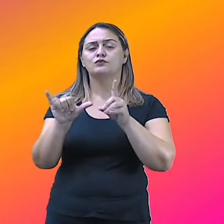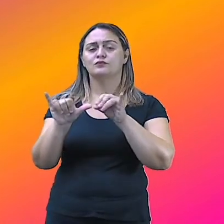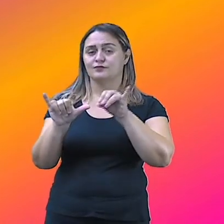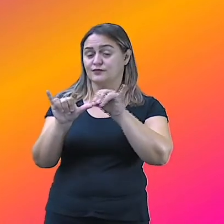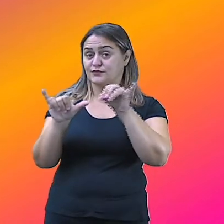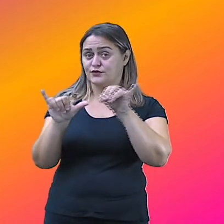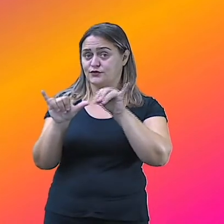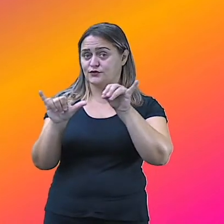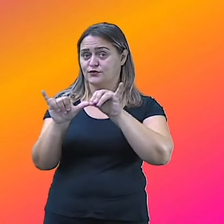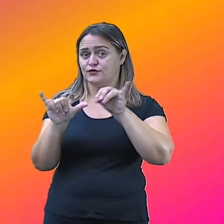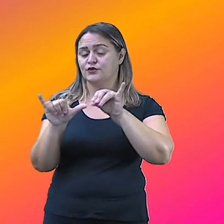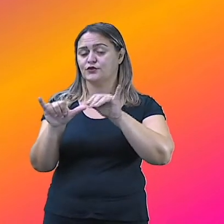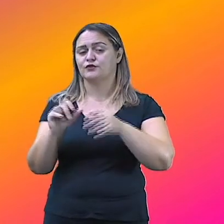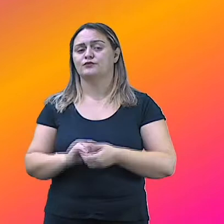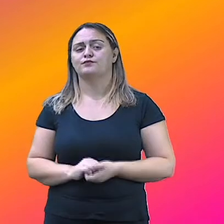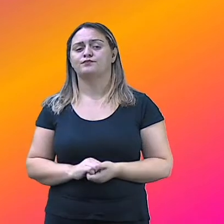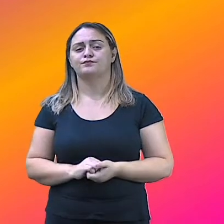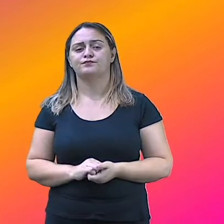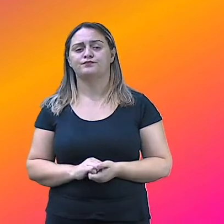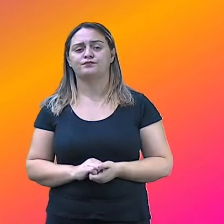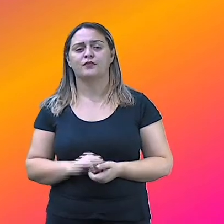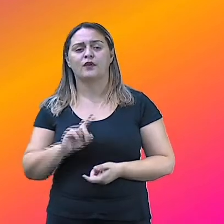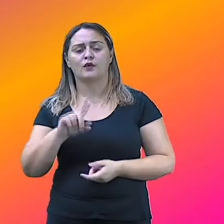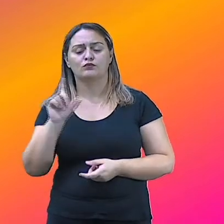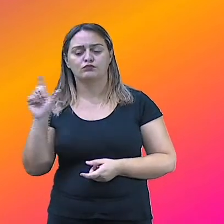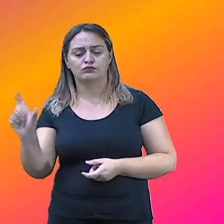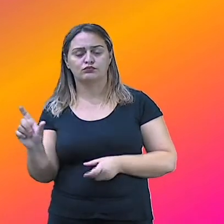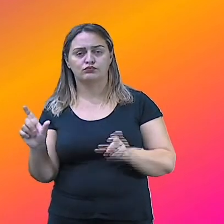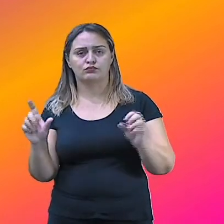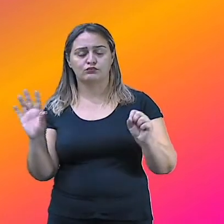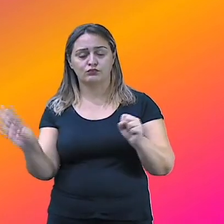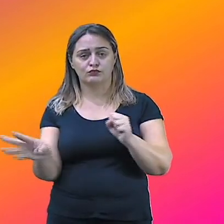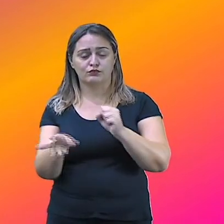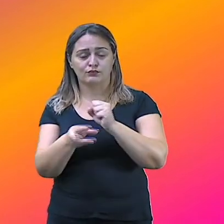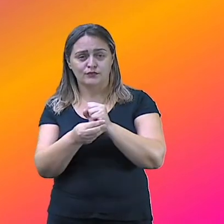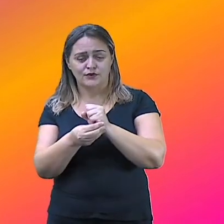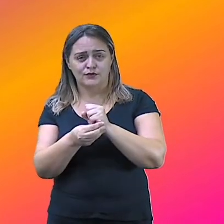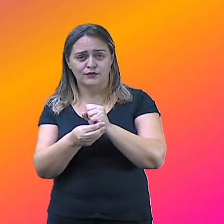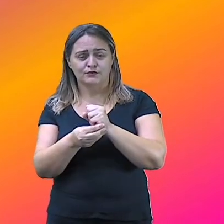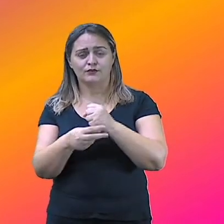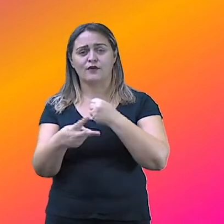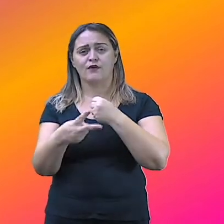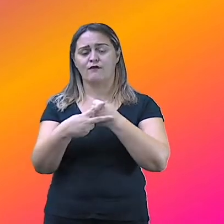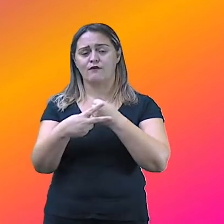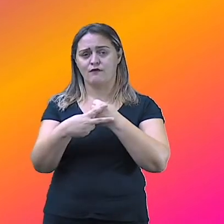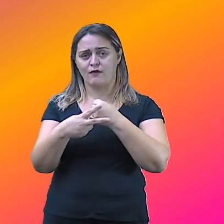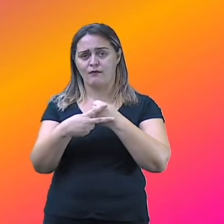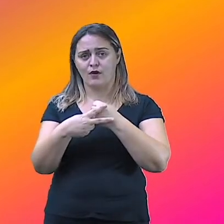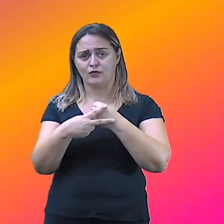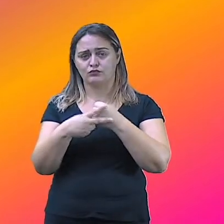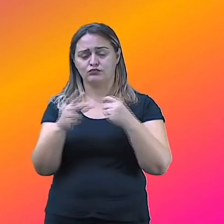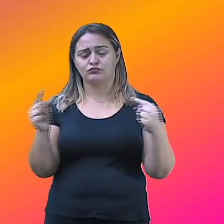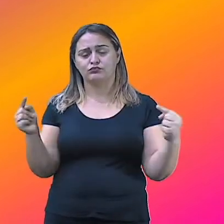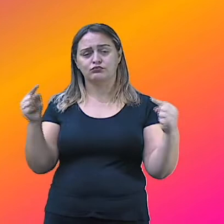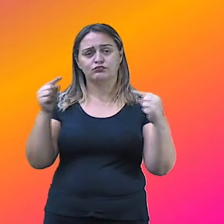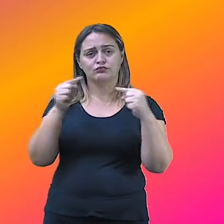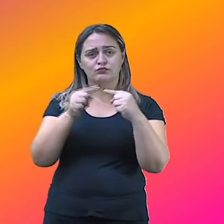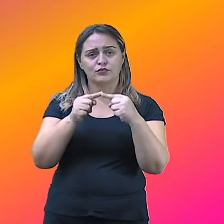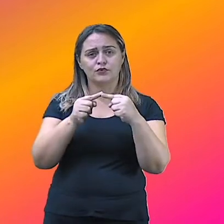que o objeto indireto é complemento verbal que se liga a um verbo transitivo indireto com o